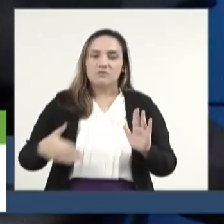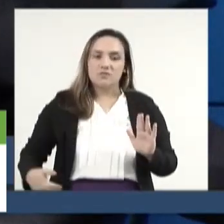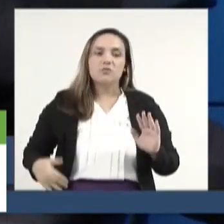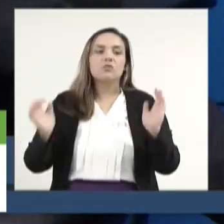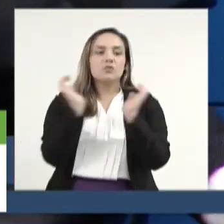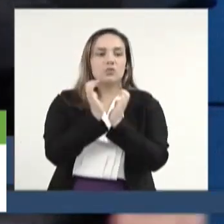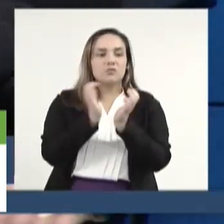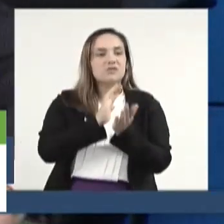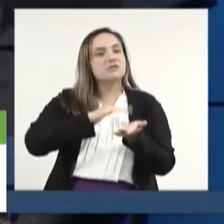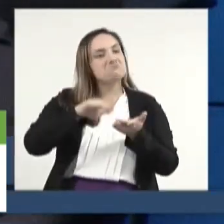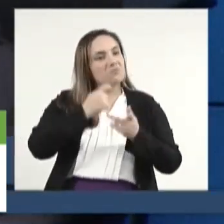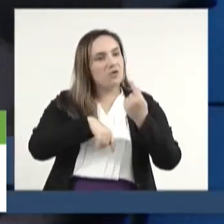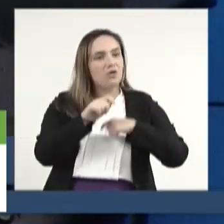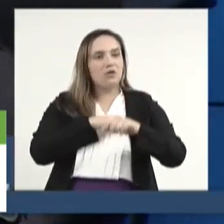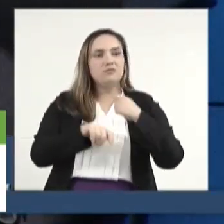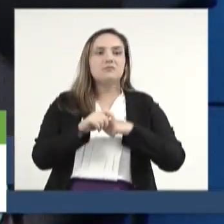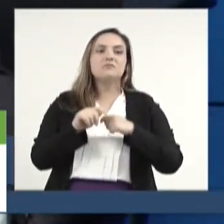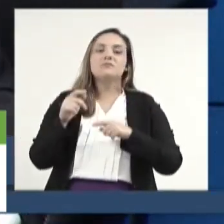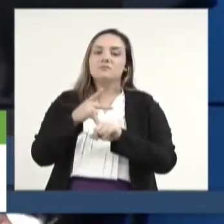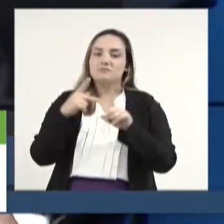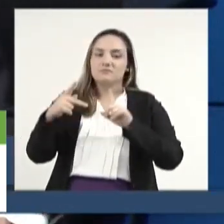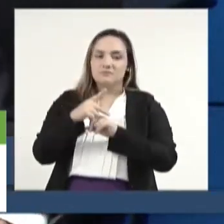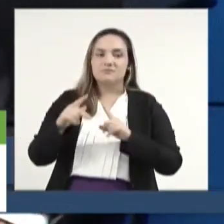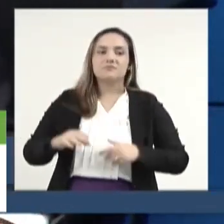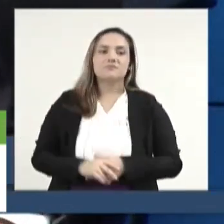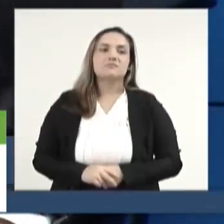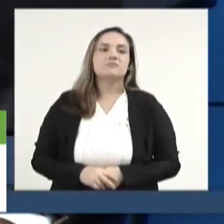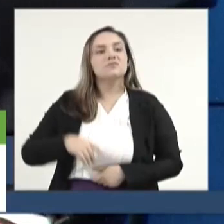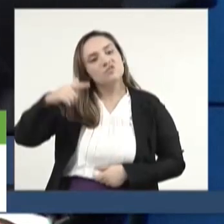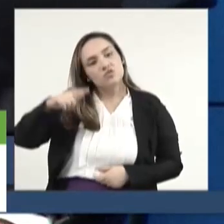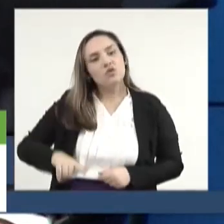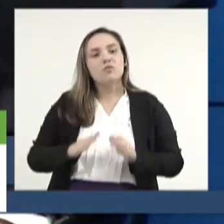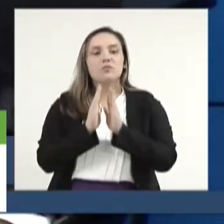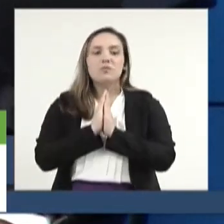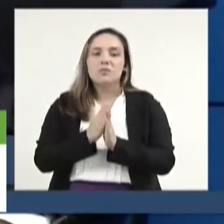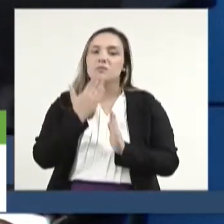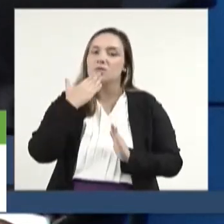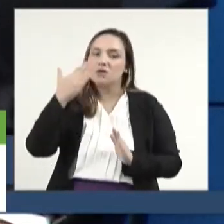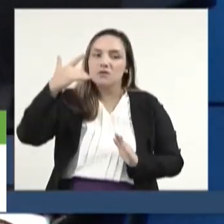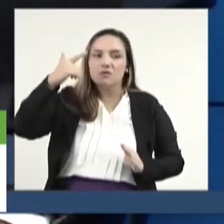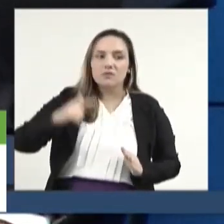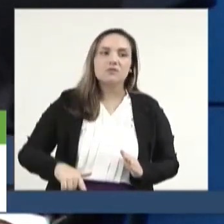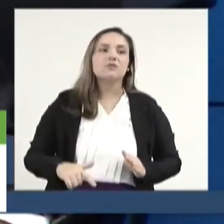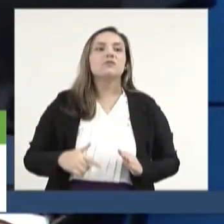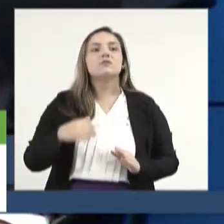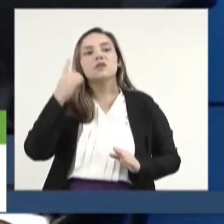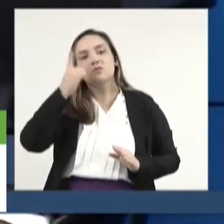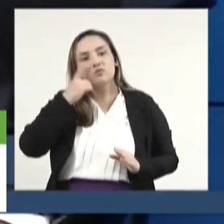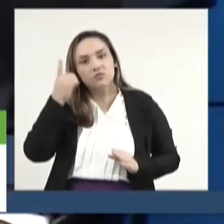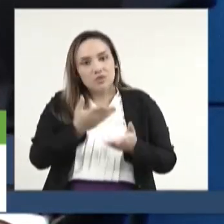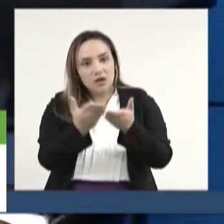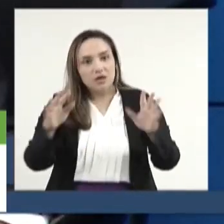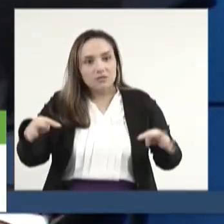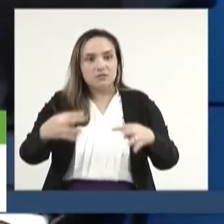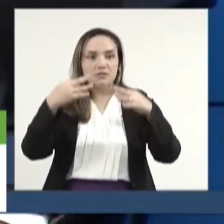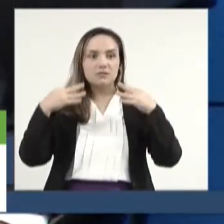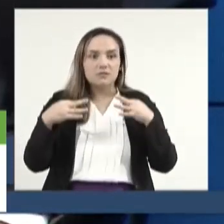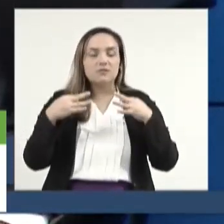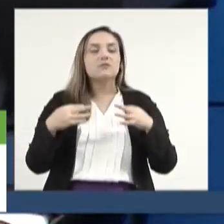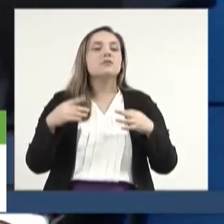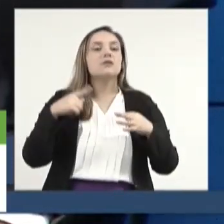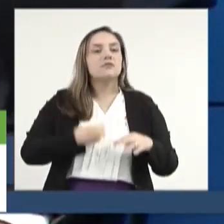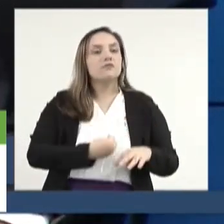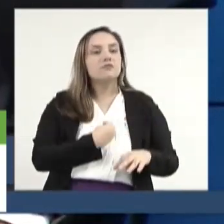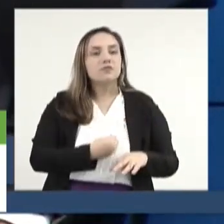da Secretaria de Administração e Previdenciária. Então, mais uma vez, senhores deputados, dia 12, 8 horas da manhã,